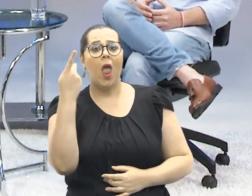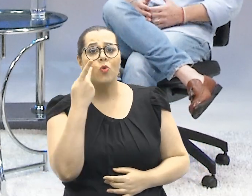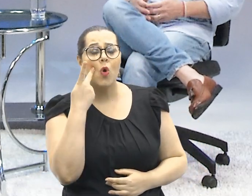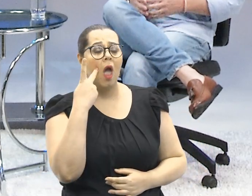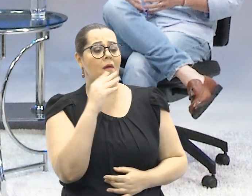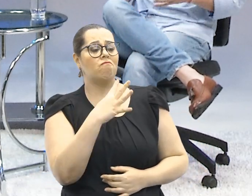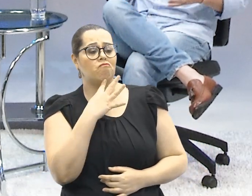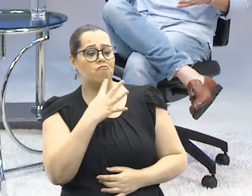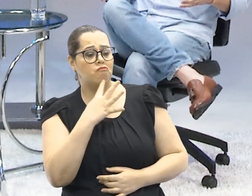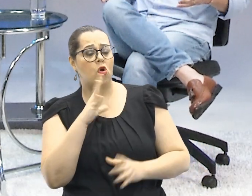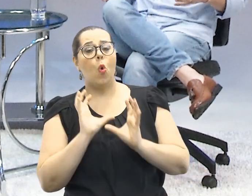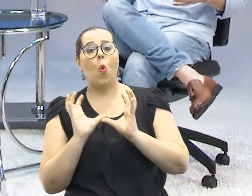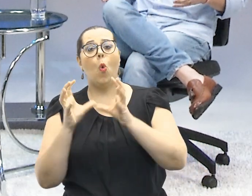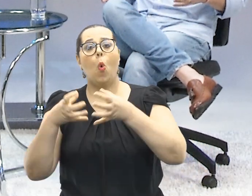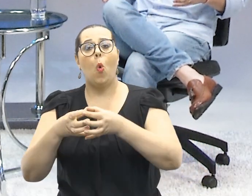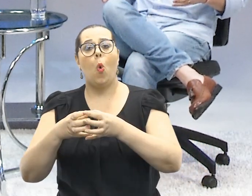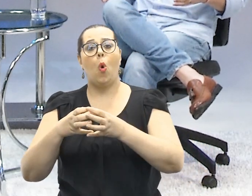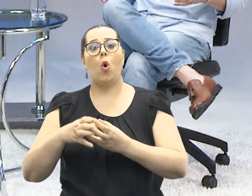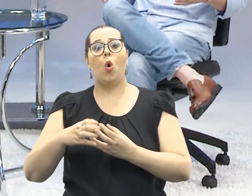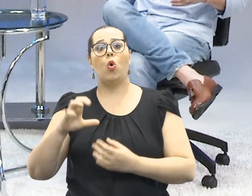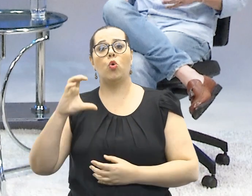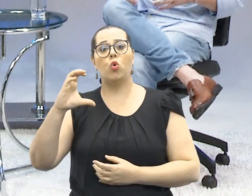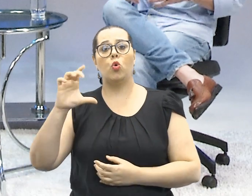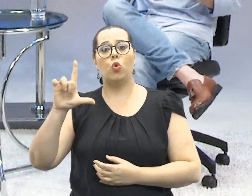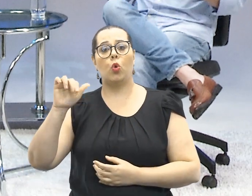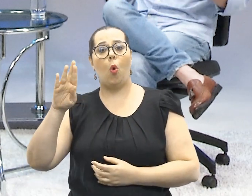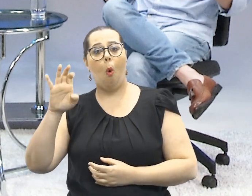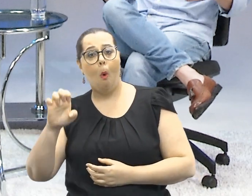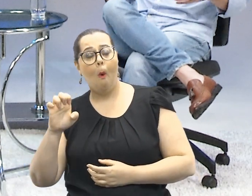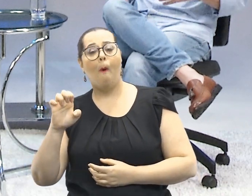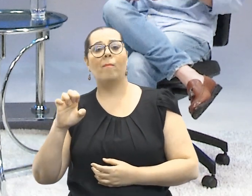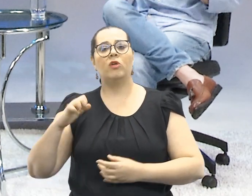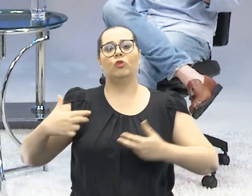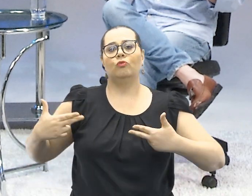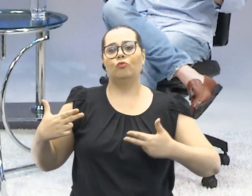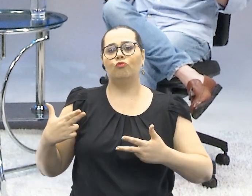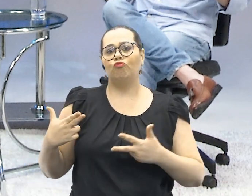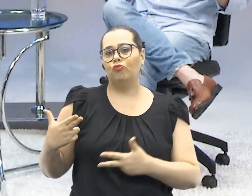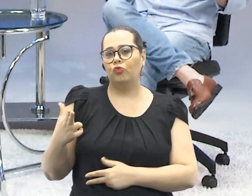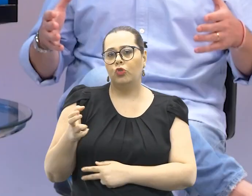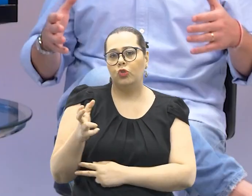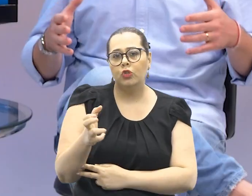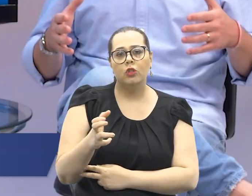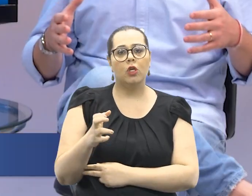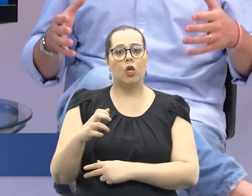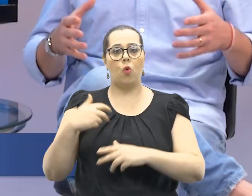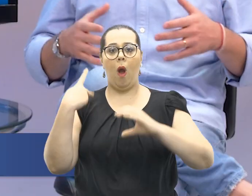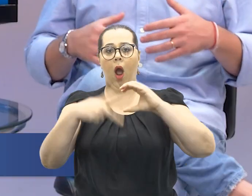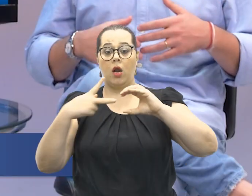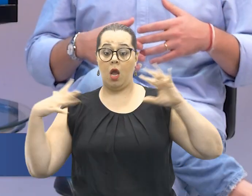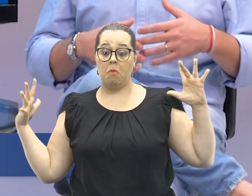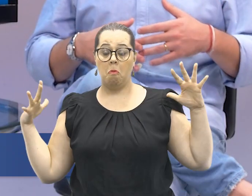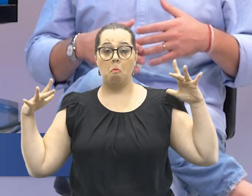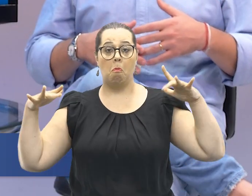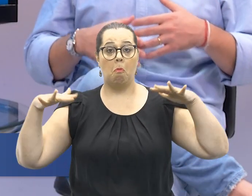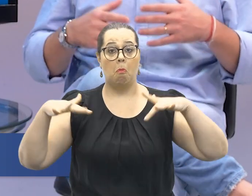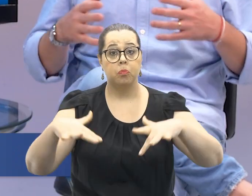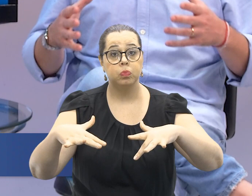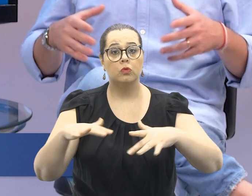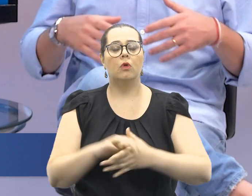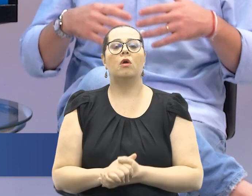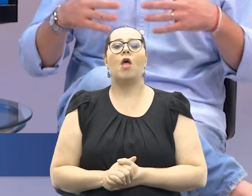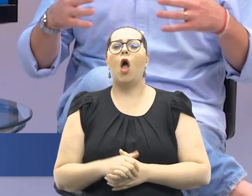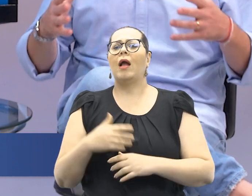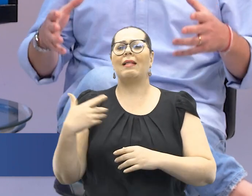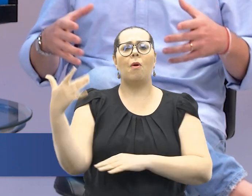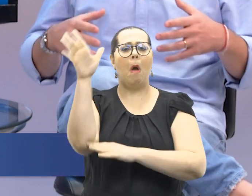tiro. E foi uma grande festa a aprovação desse projeto de lei. A Câmara cheia, os clubes de tiro, cada um